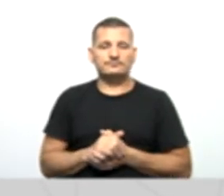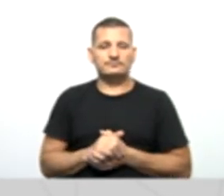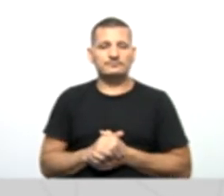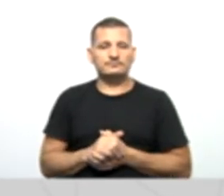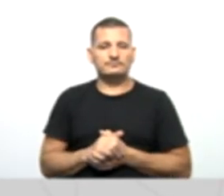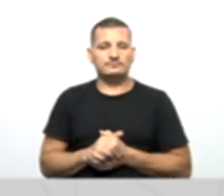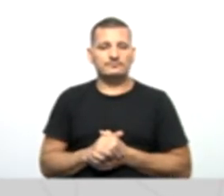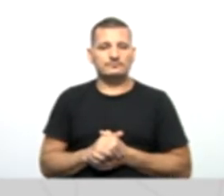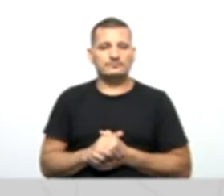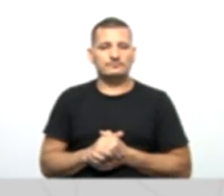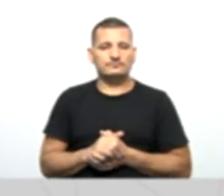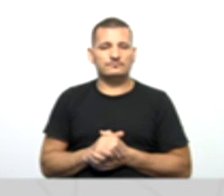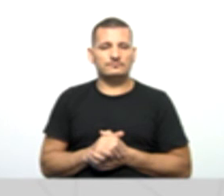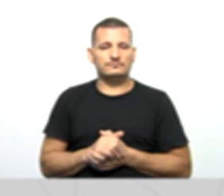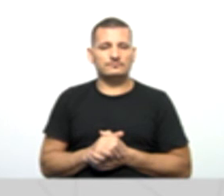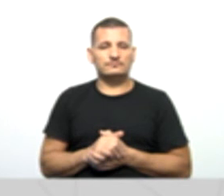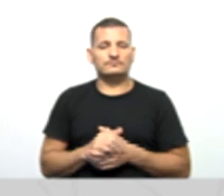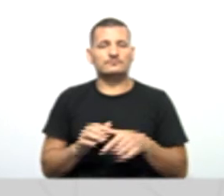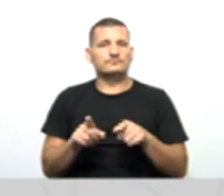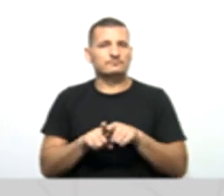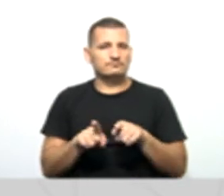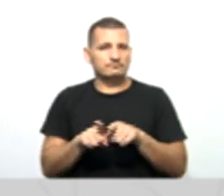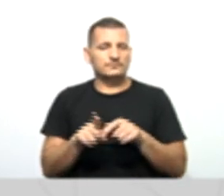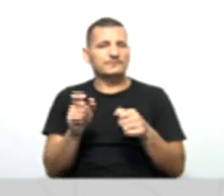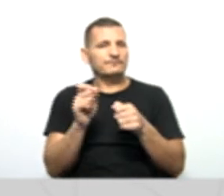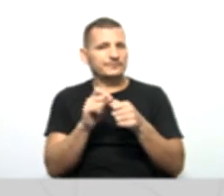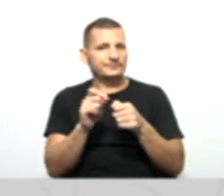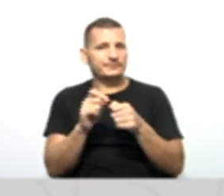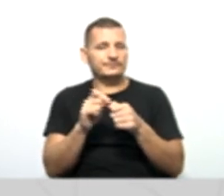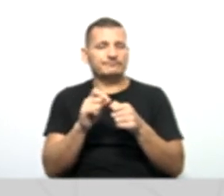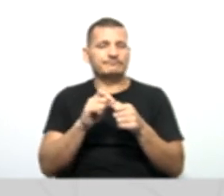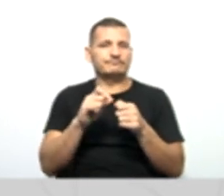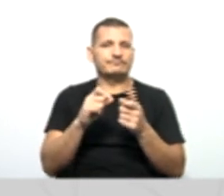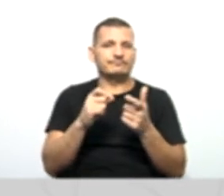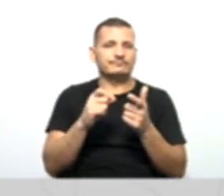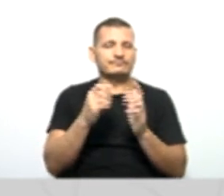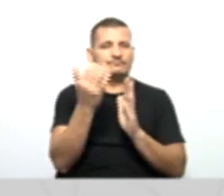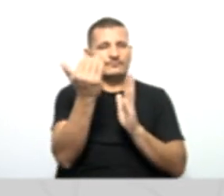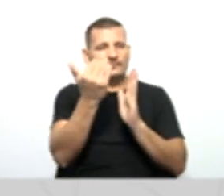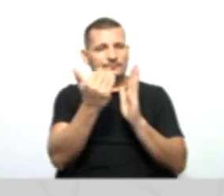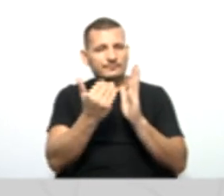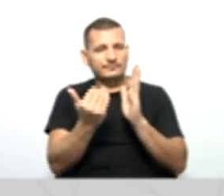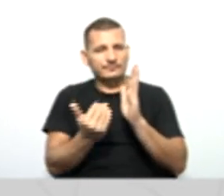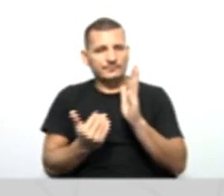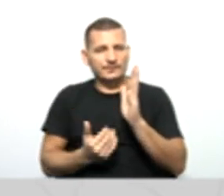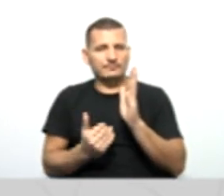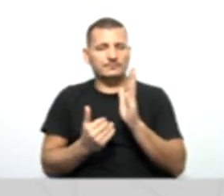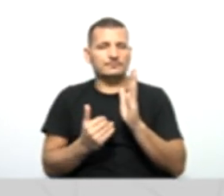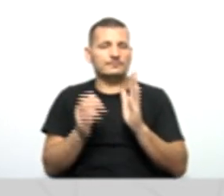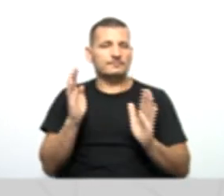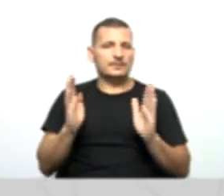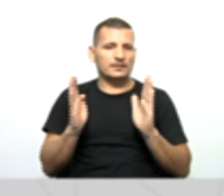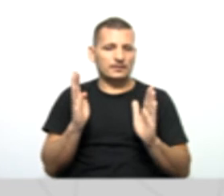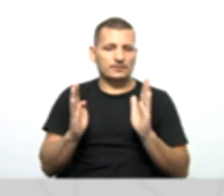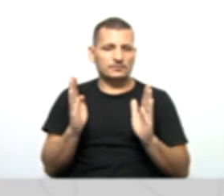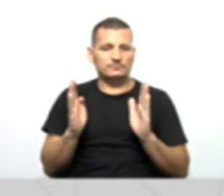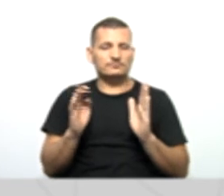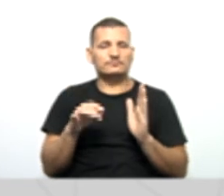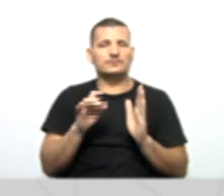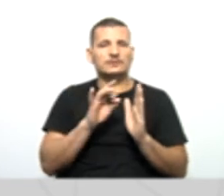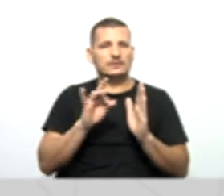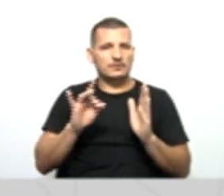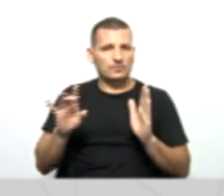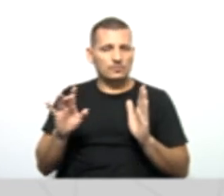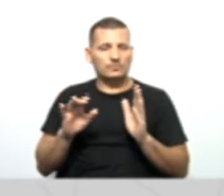atividades. Além disso, gente, eu tenho que desenvolver o cronograma, analisar a sequência de atividades, duração de cada uma